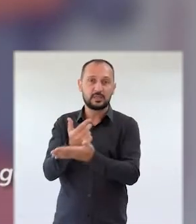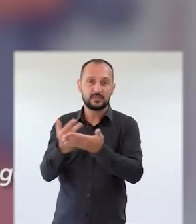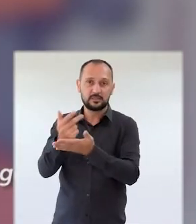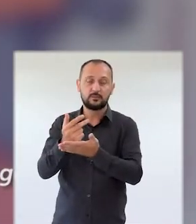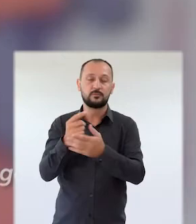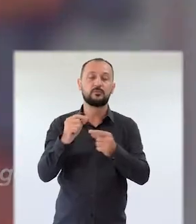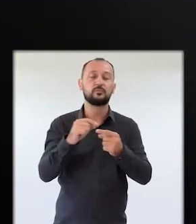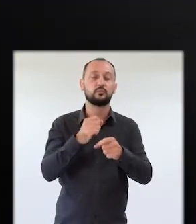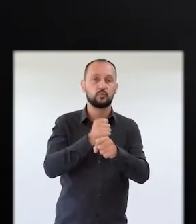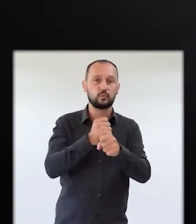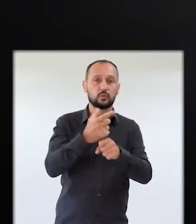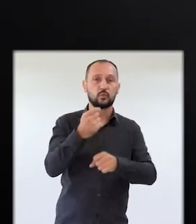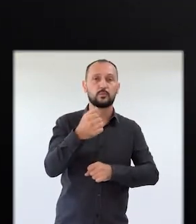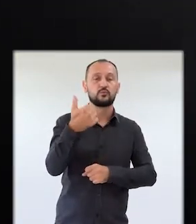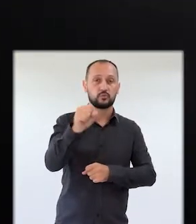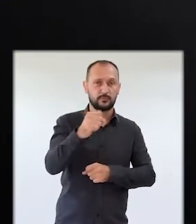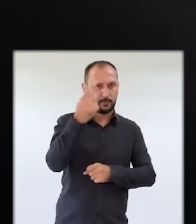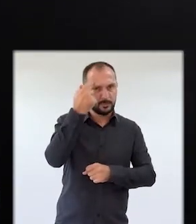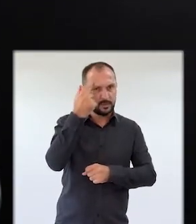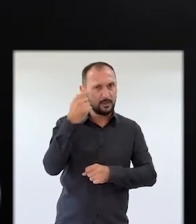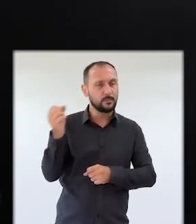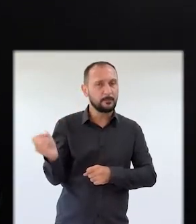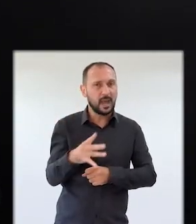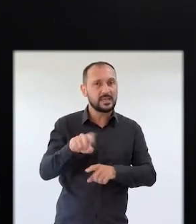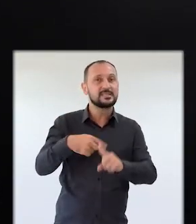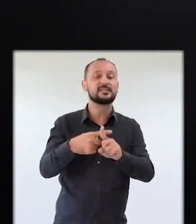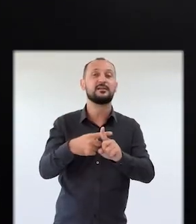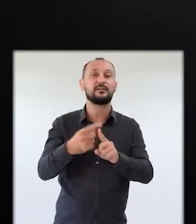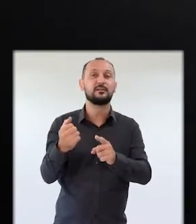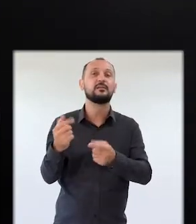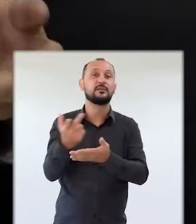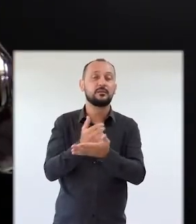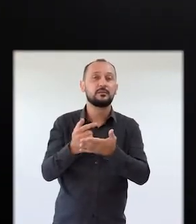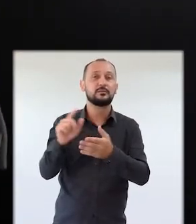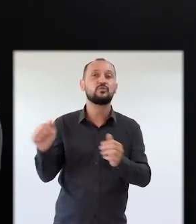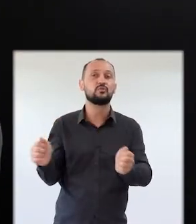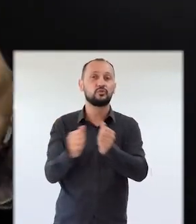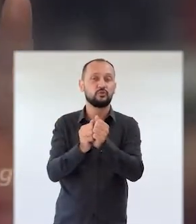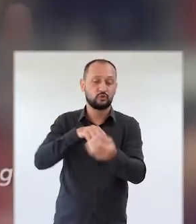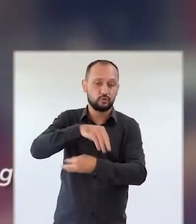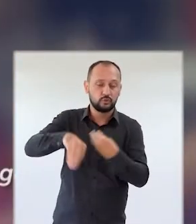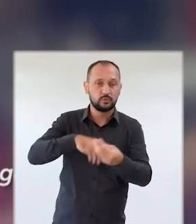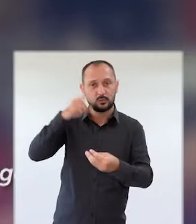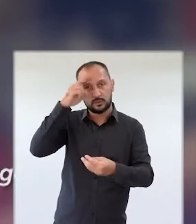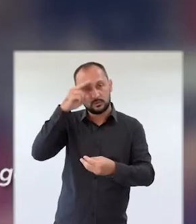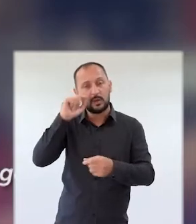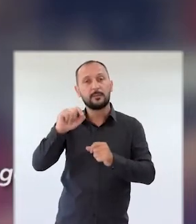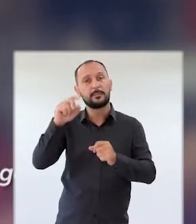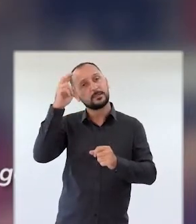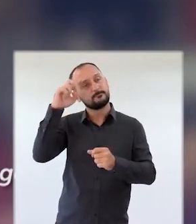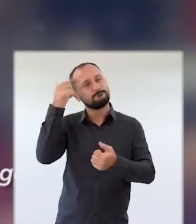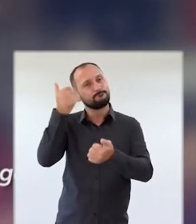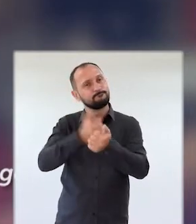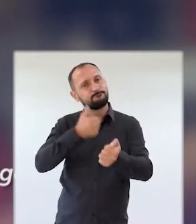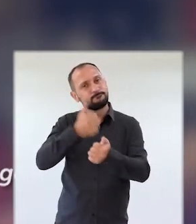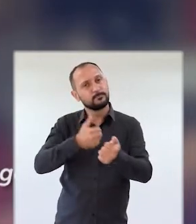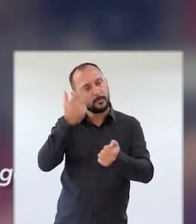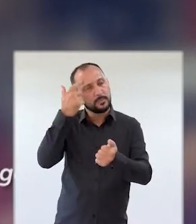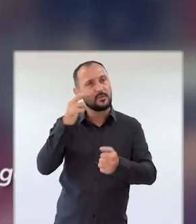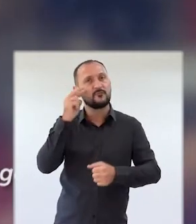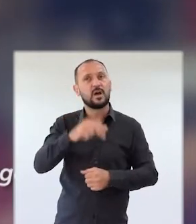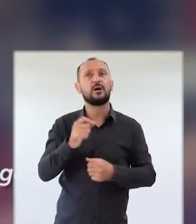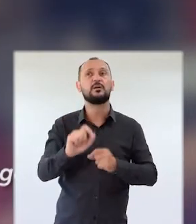textos. Em 2018 saiu Vamos Pensar Mais um Pouco, e aí a Turma da Mônica e eu no meio da história para